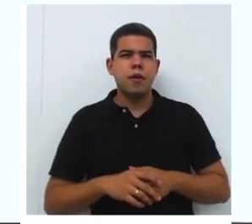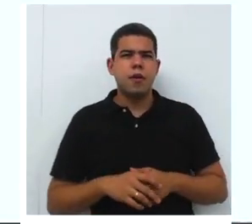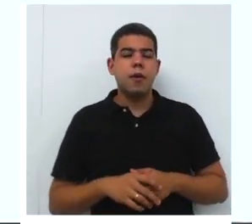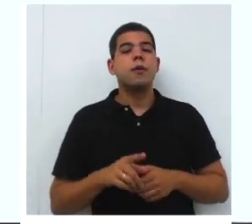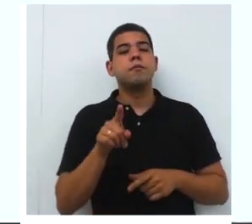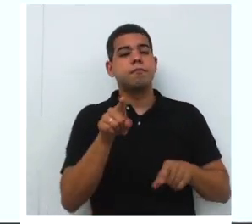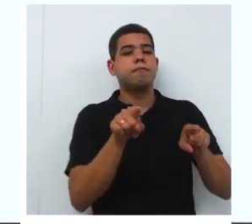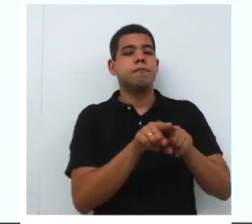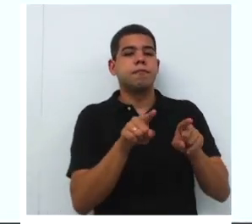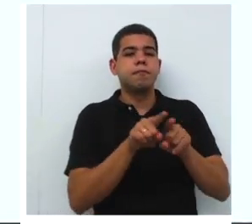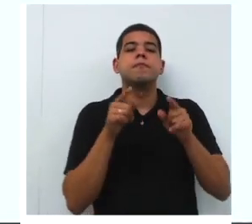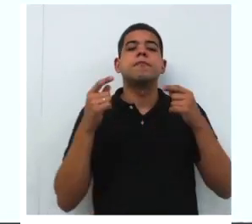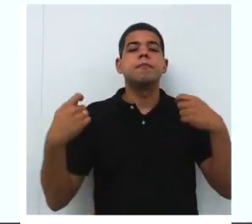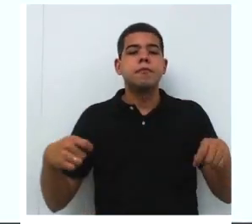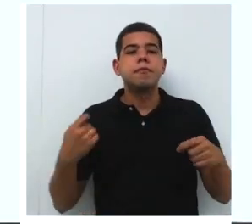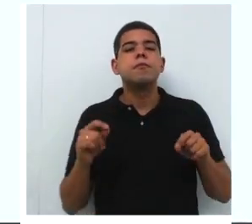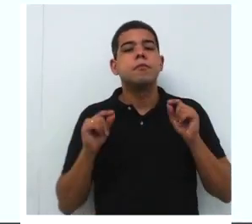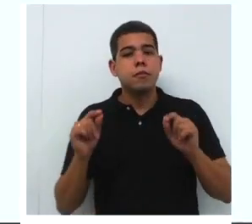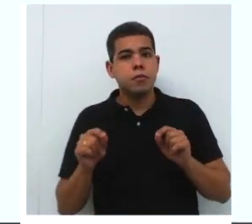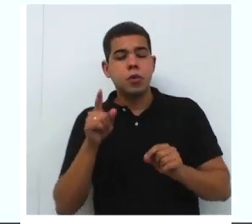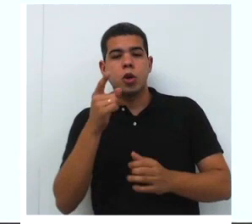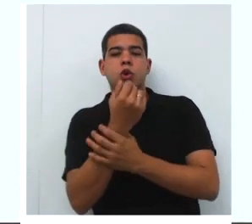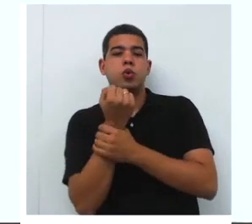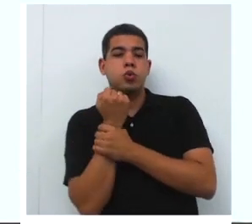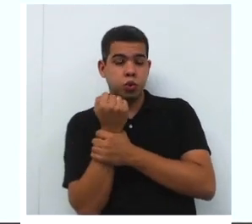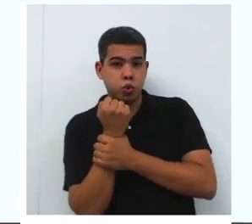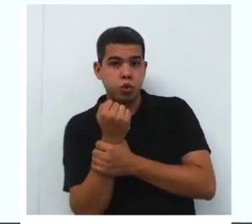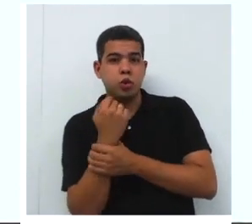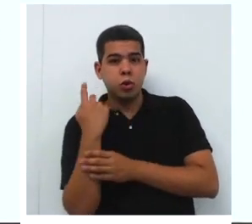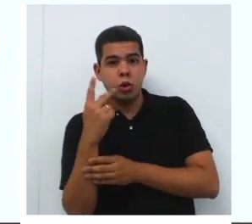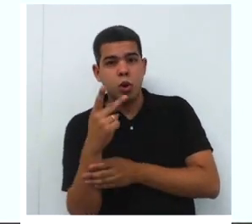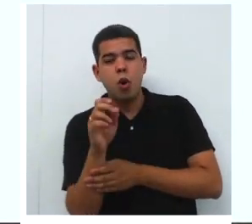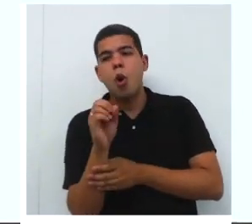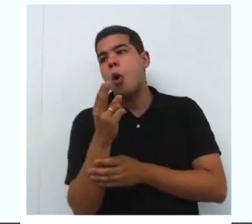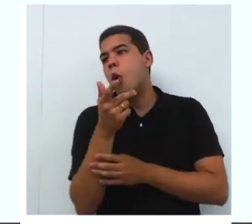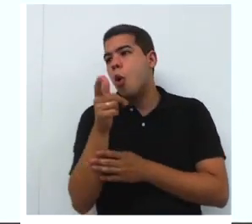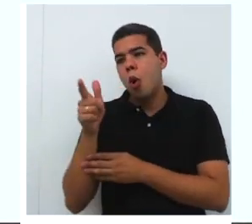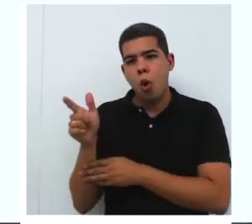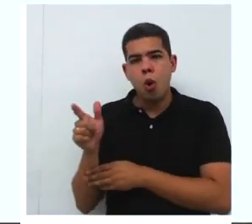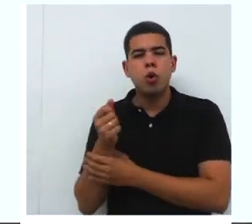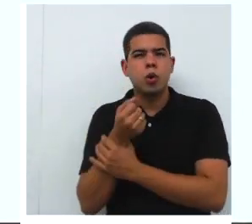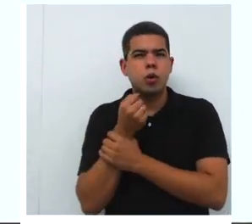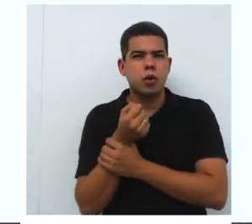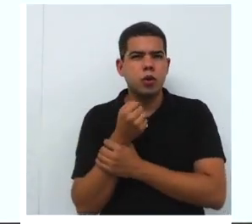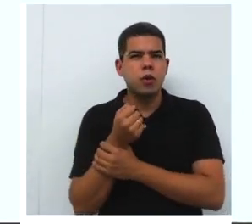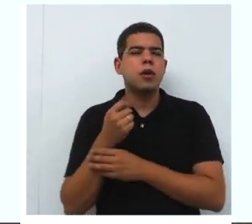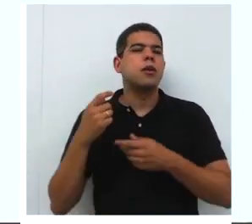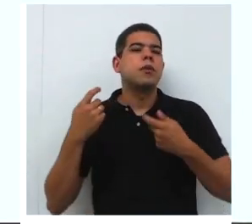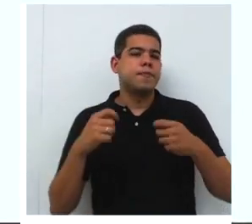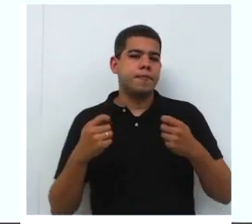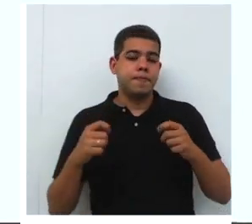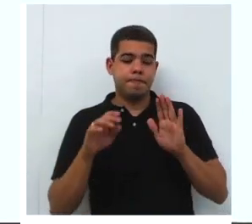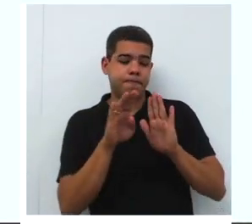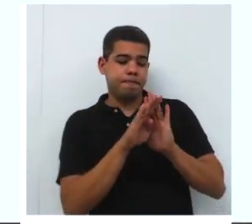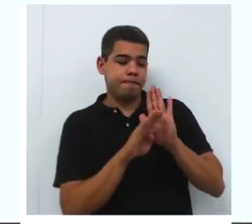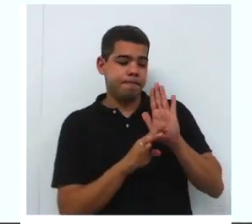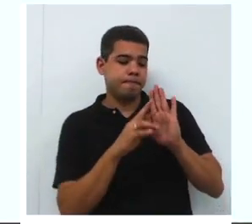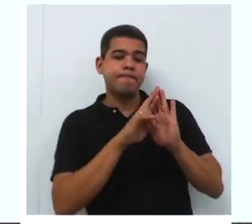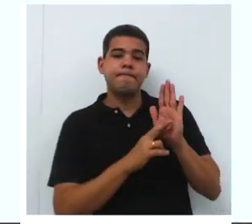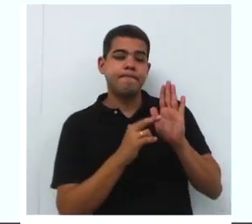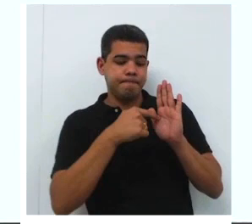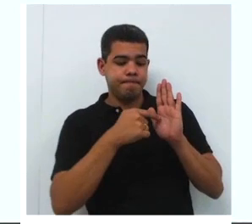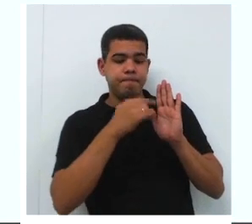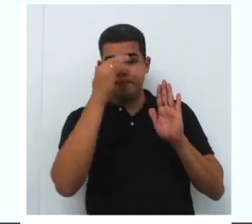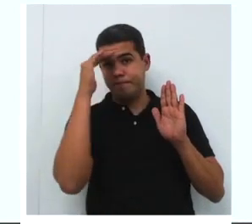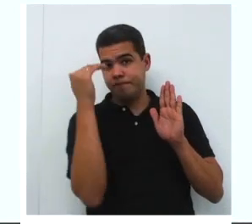você tem que saber que para a segurança sua e segurança dos outros, você tem que seguir aquelas normas